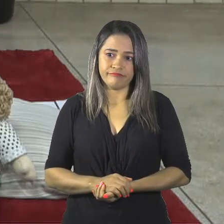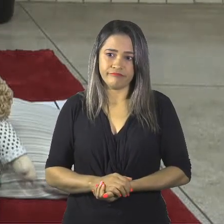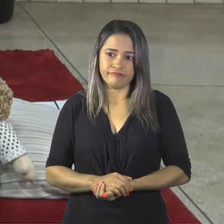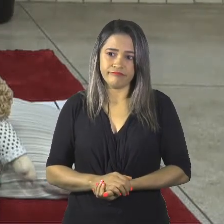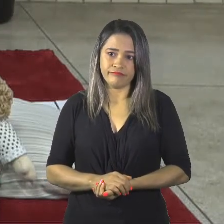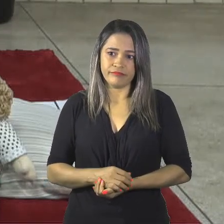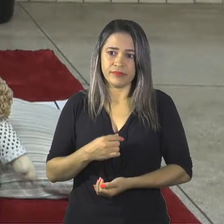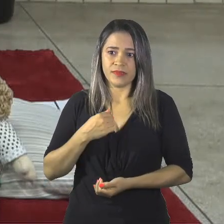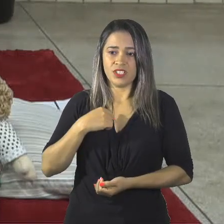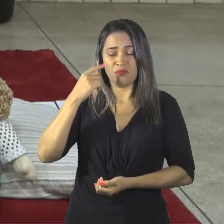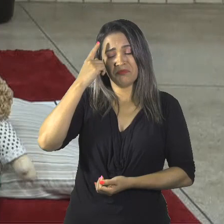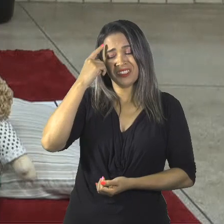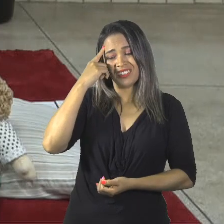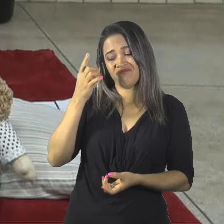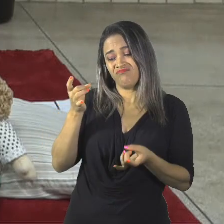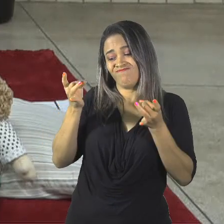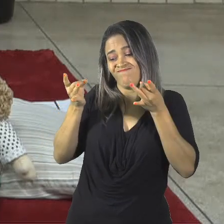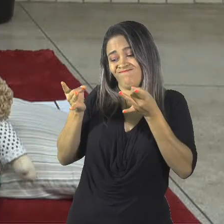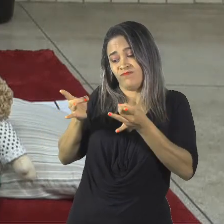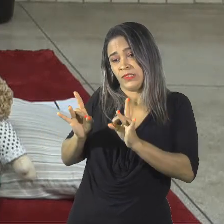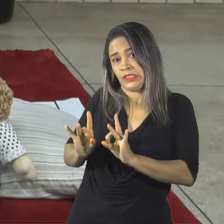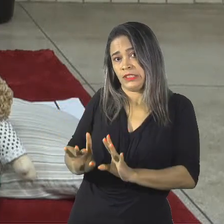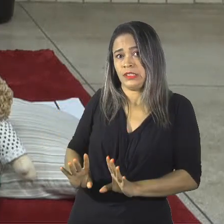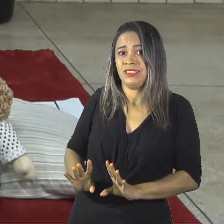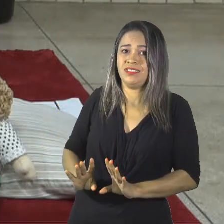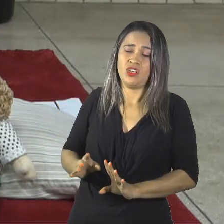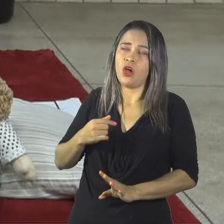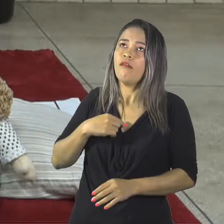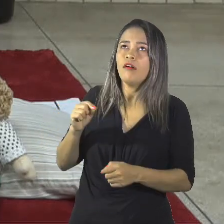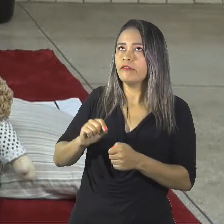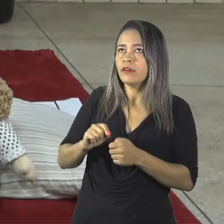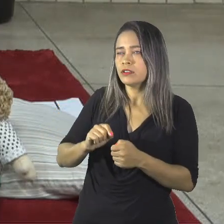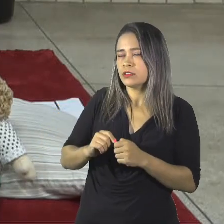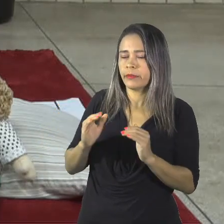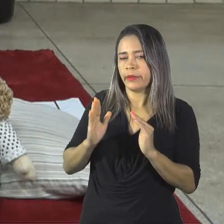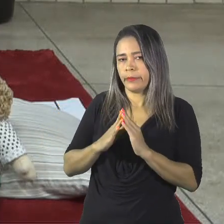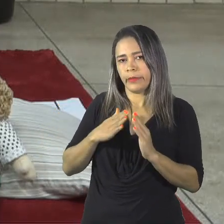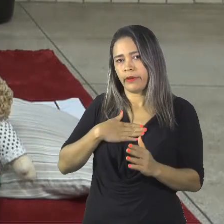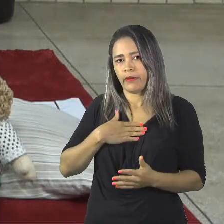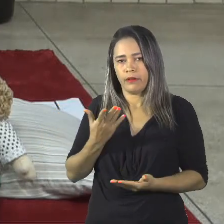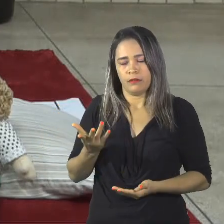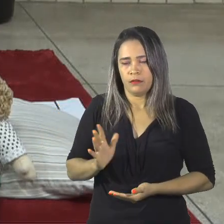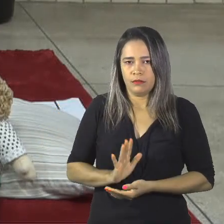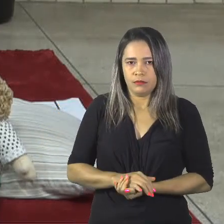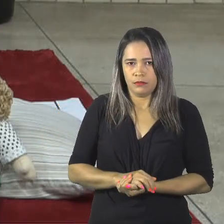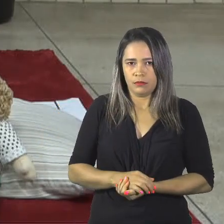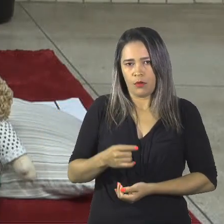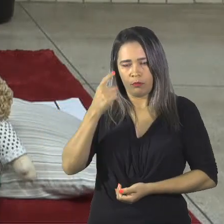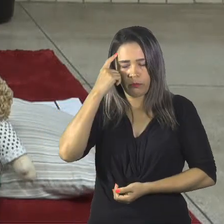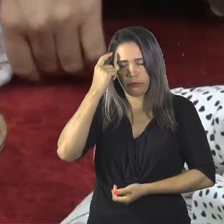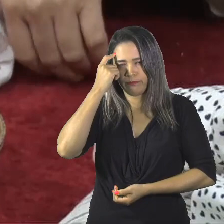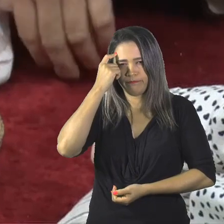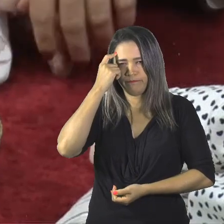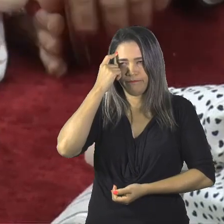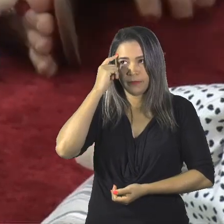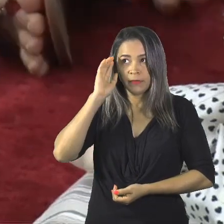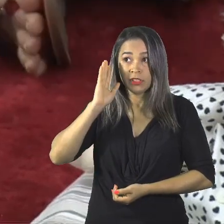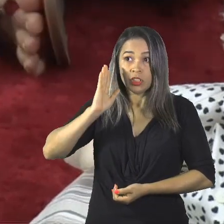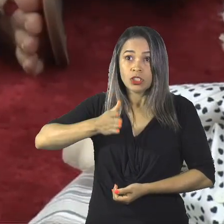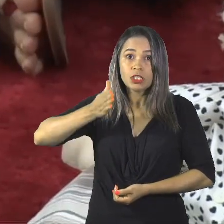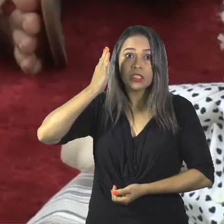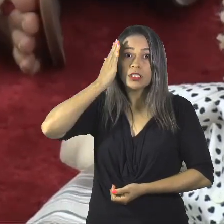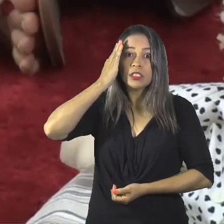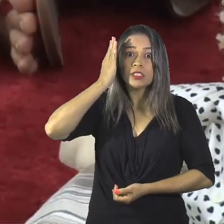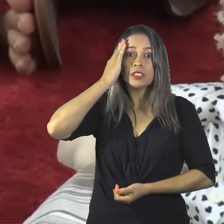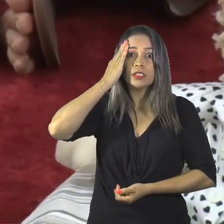Eu pensei em desistir. Eu não vou mais fazer minha casa. Eu pensei, já sei.